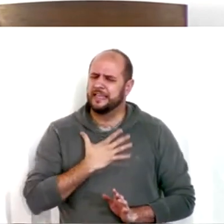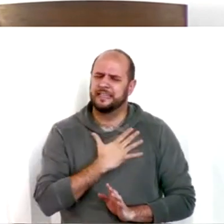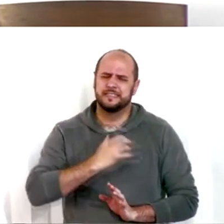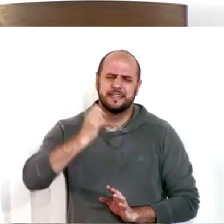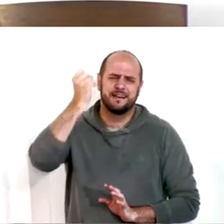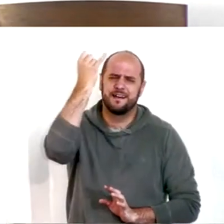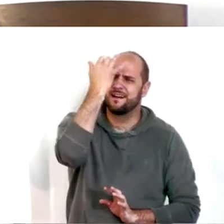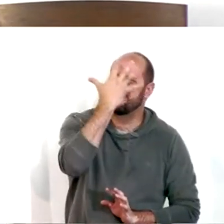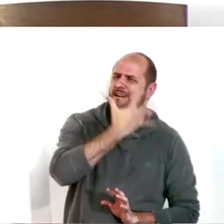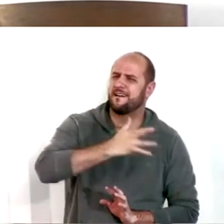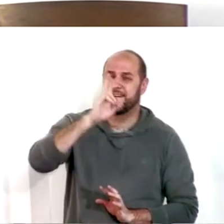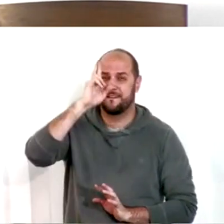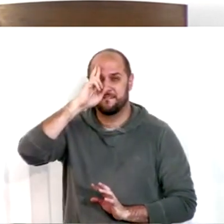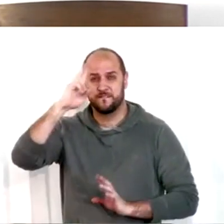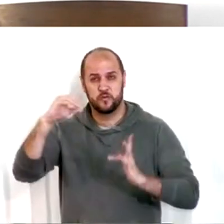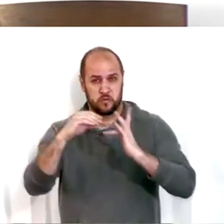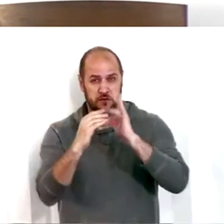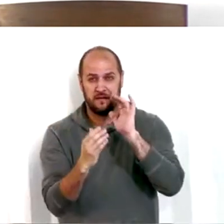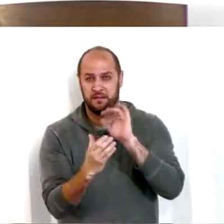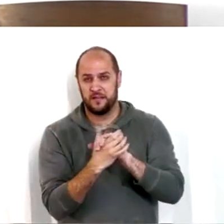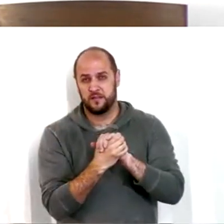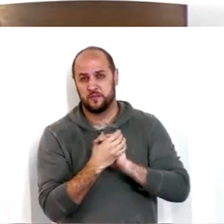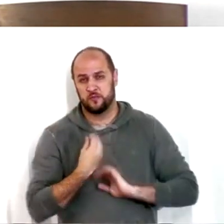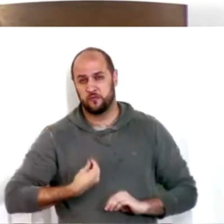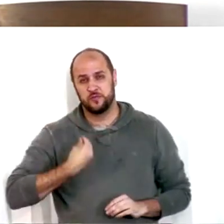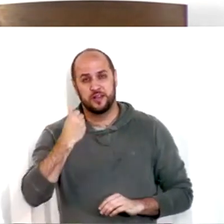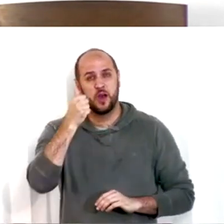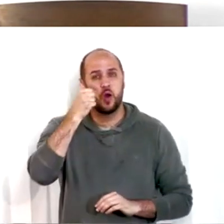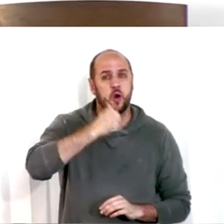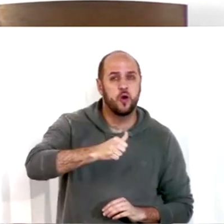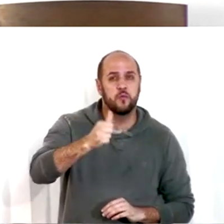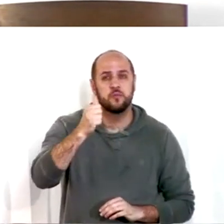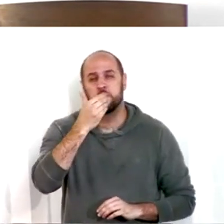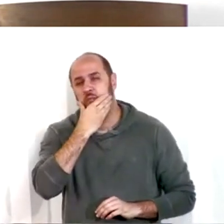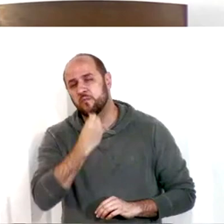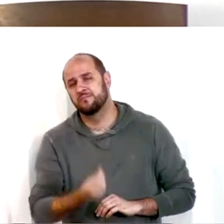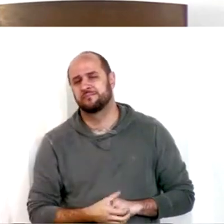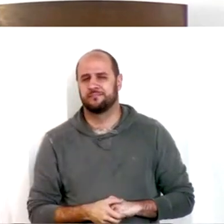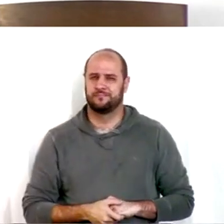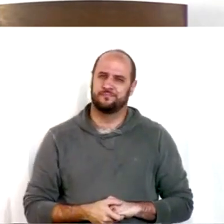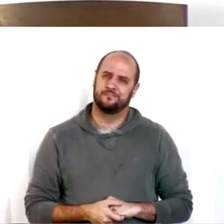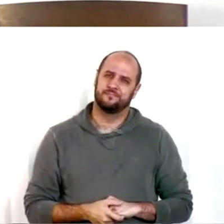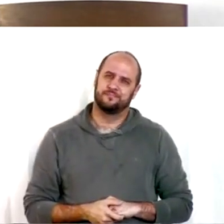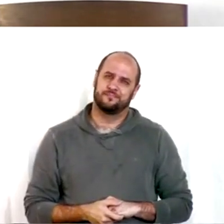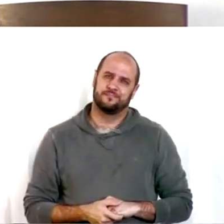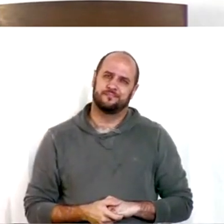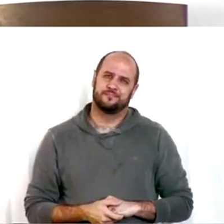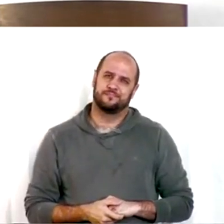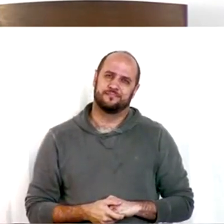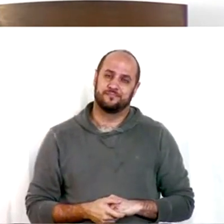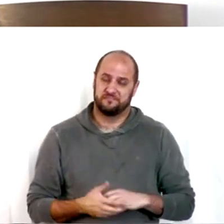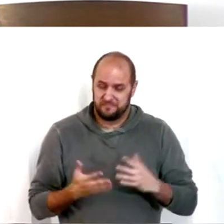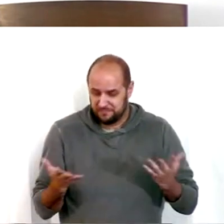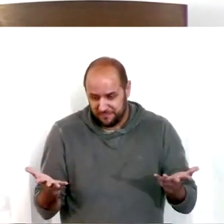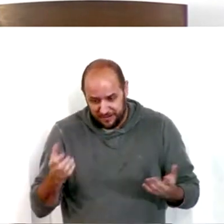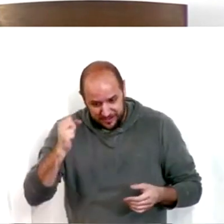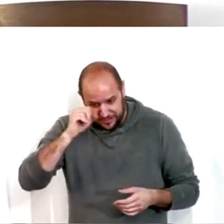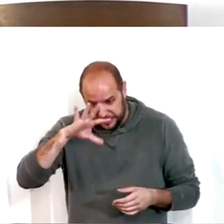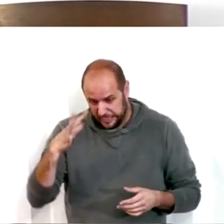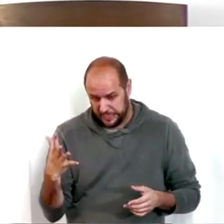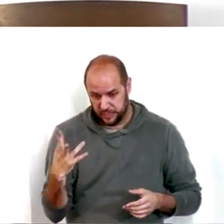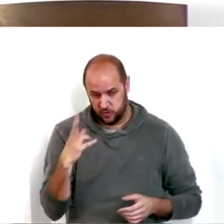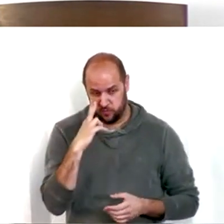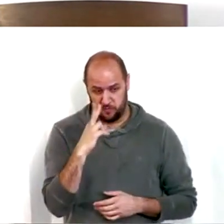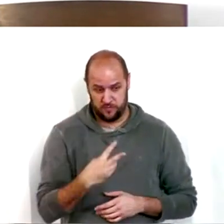do Senhor. O casamento na vida de homem e mulher. De homem e mulher. Obviamente, vivendo num